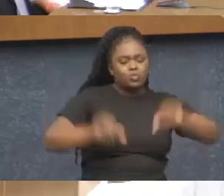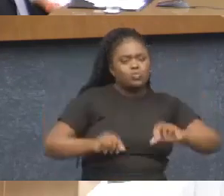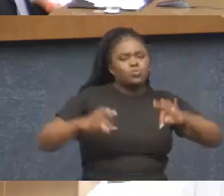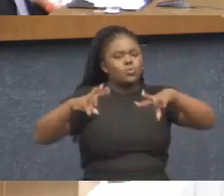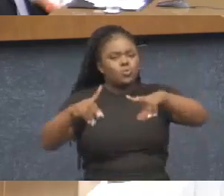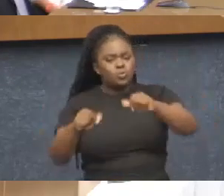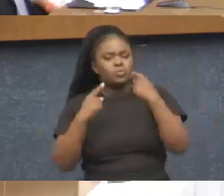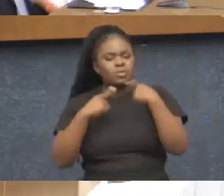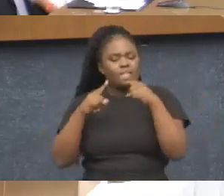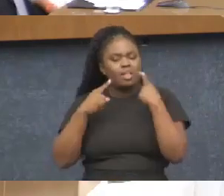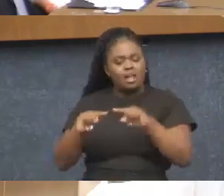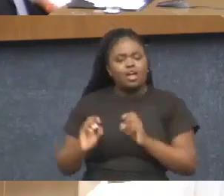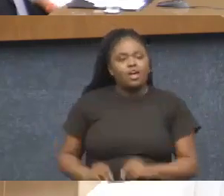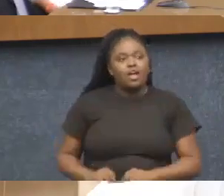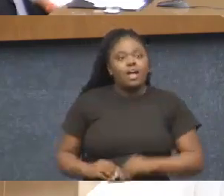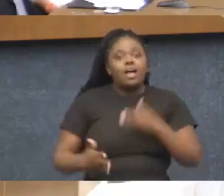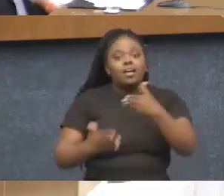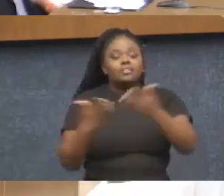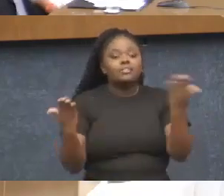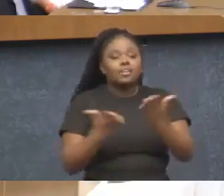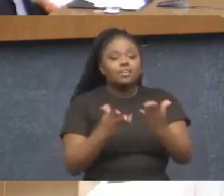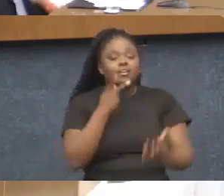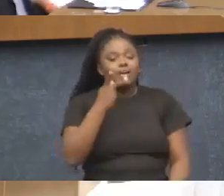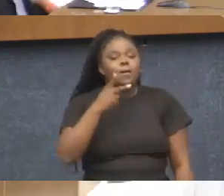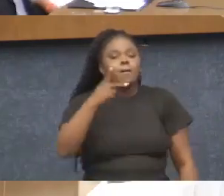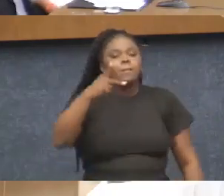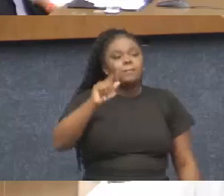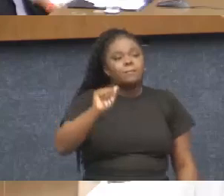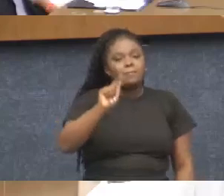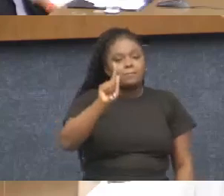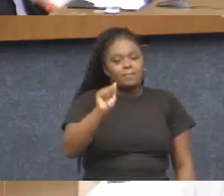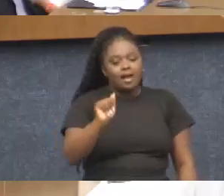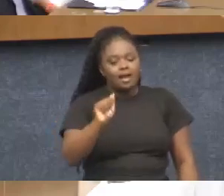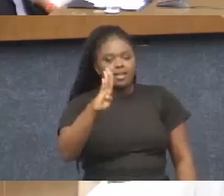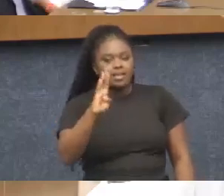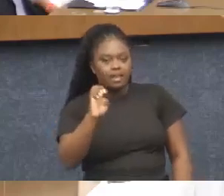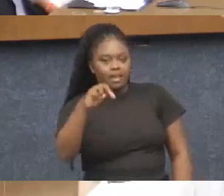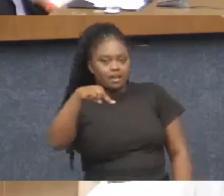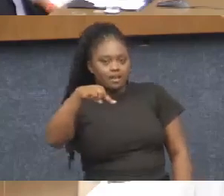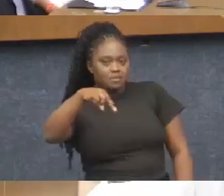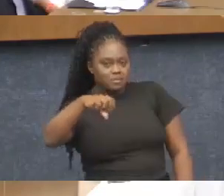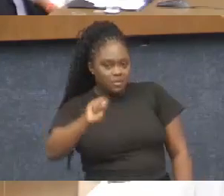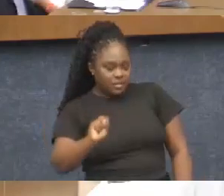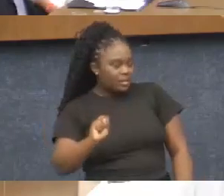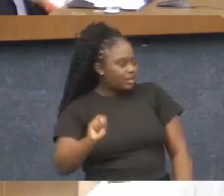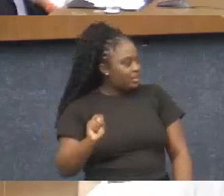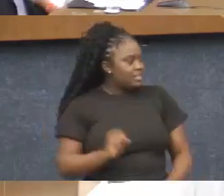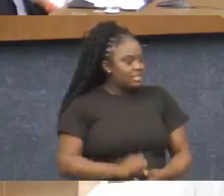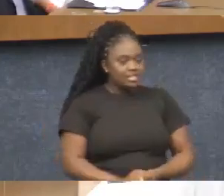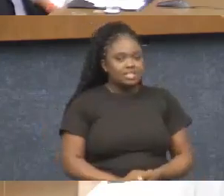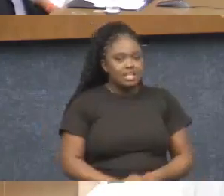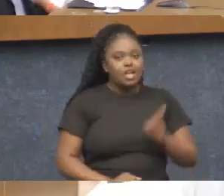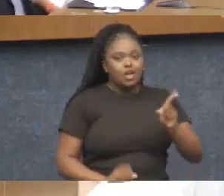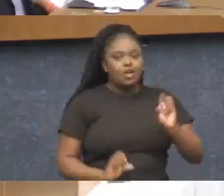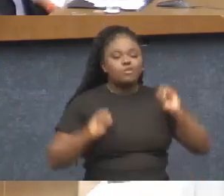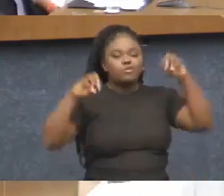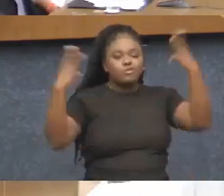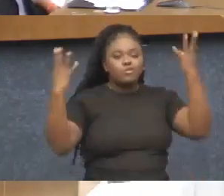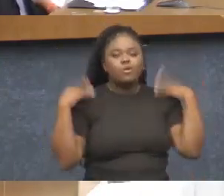criticava, até hoje ele fala paga bens. Um cacuete estranho no ombro, quando ele está fazendo show, ele fica fazendo assim no ombro toda